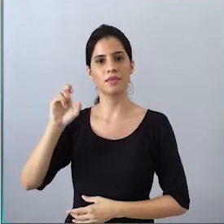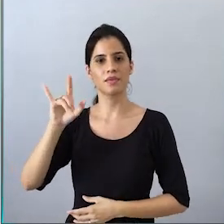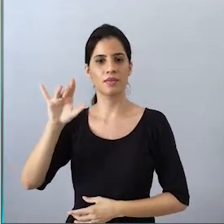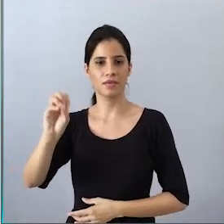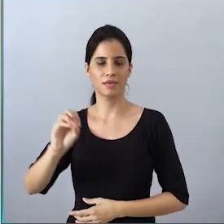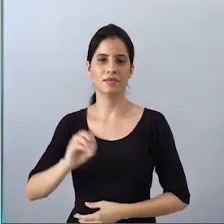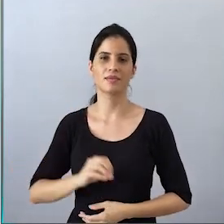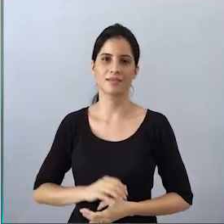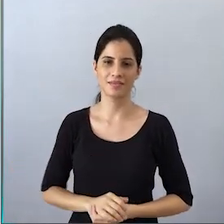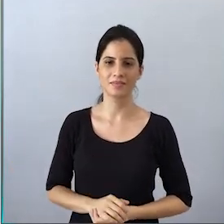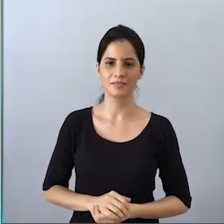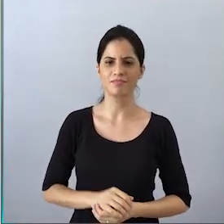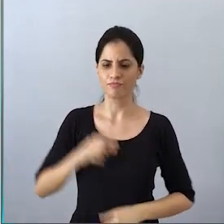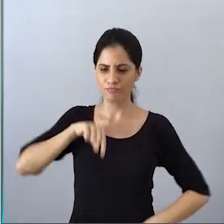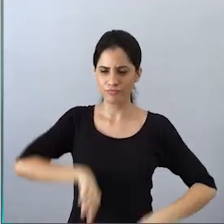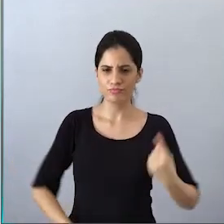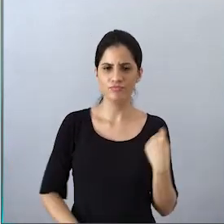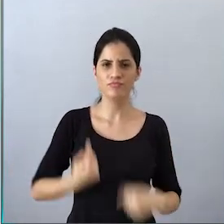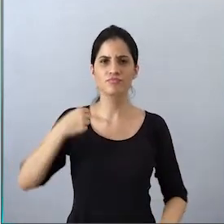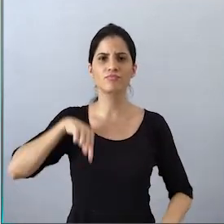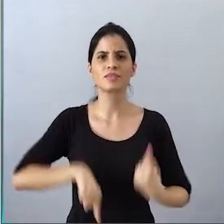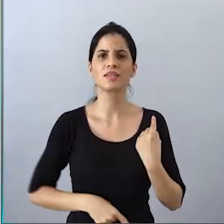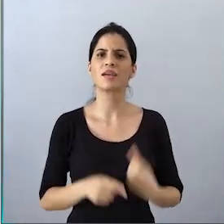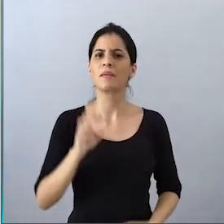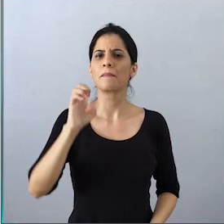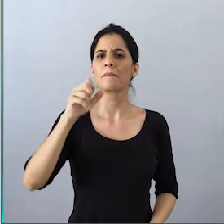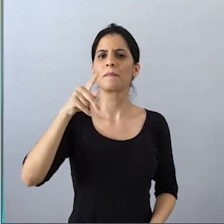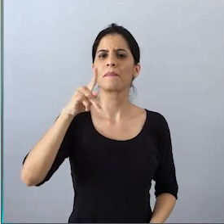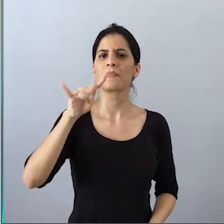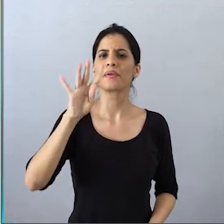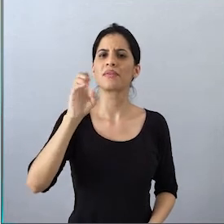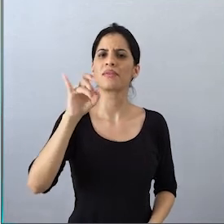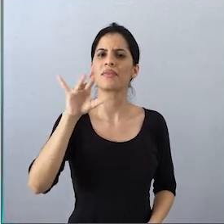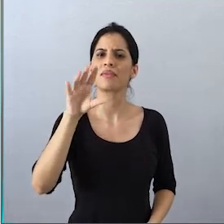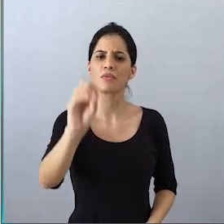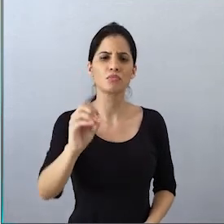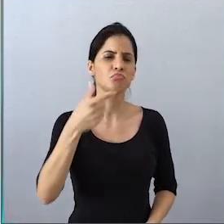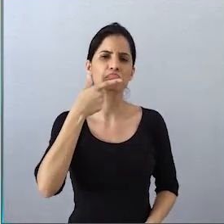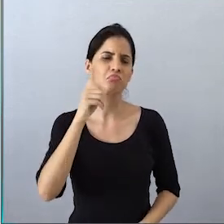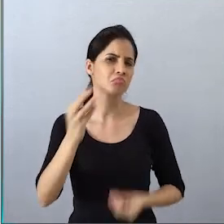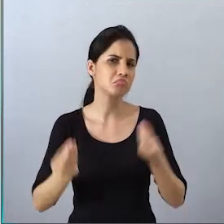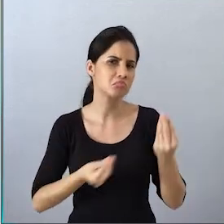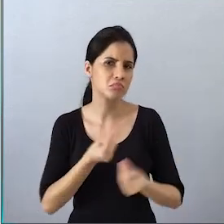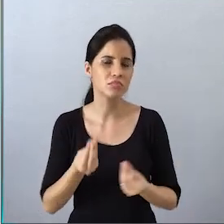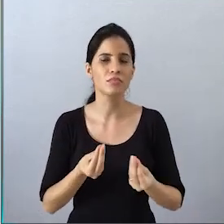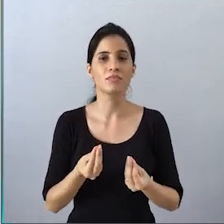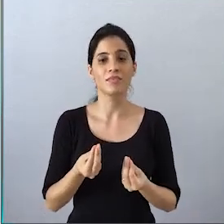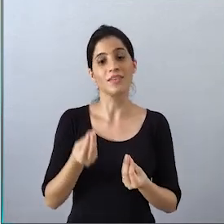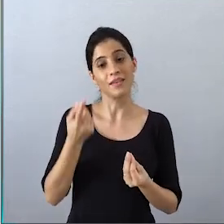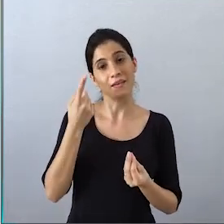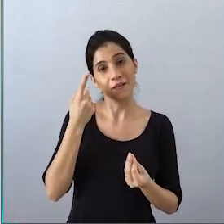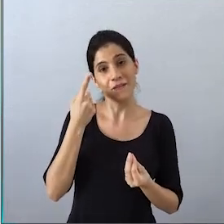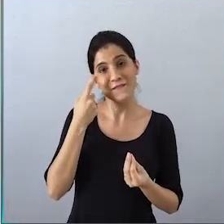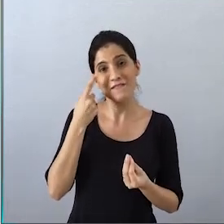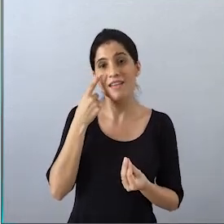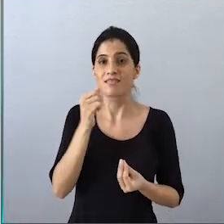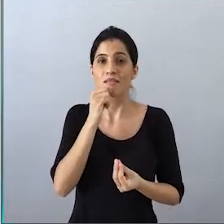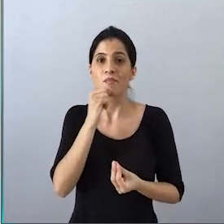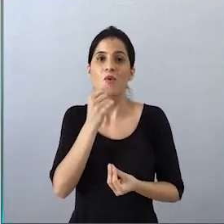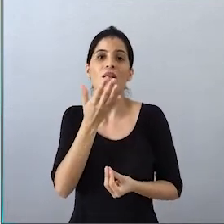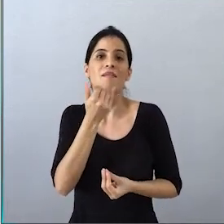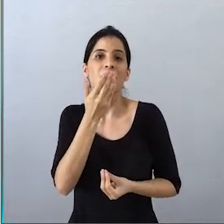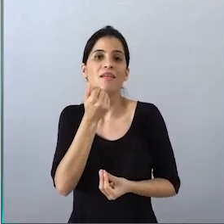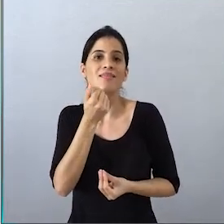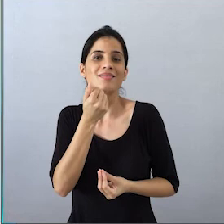O transporte exercido pelo epitélio está ligado a toda a movimentação de produtos da produção ou excreção, como poderemos ver na digestão